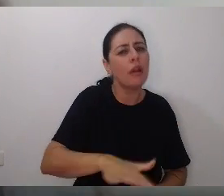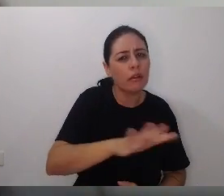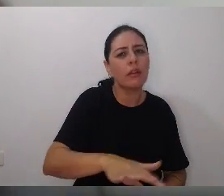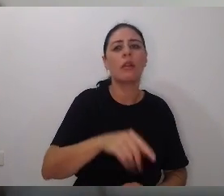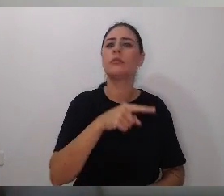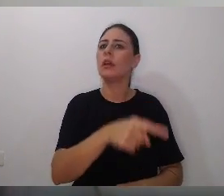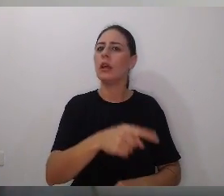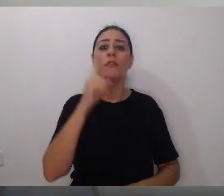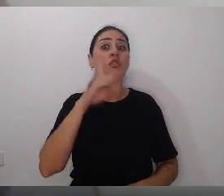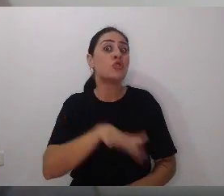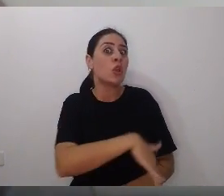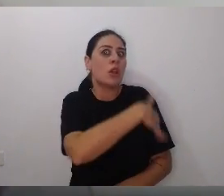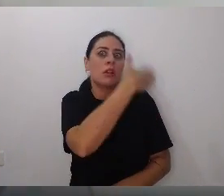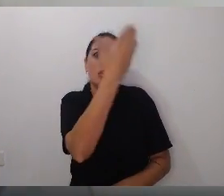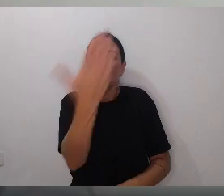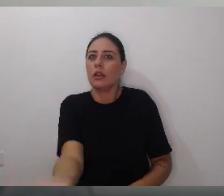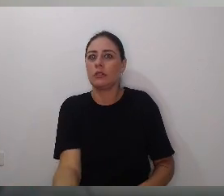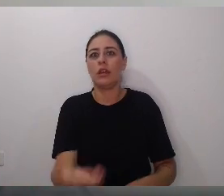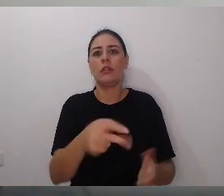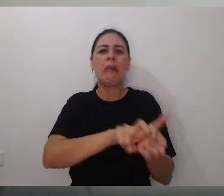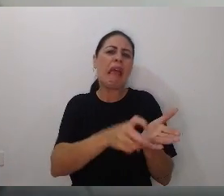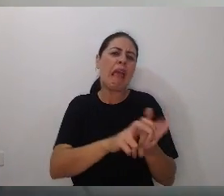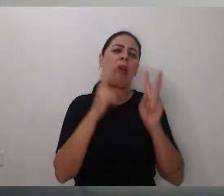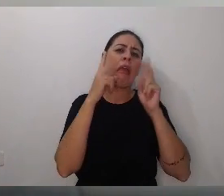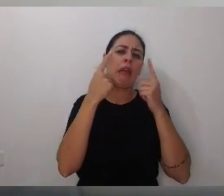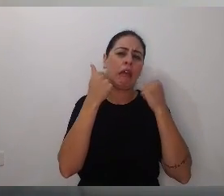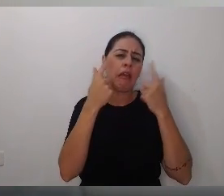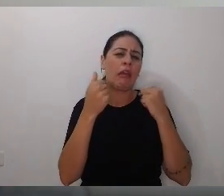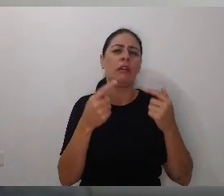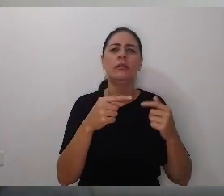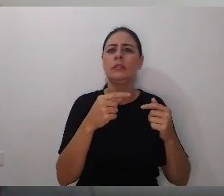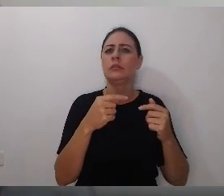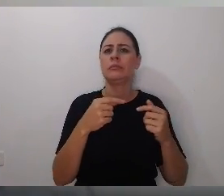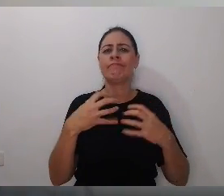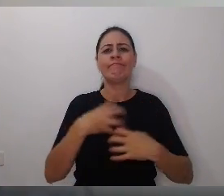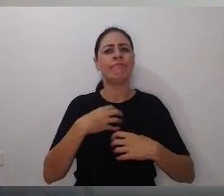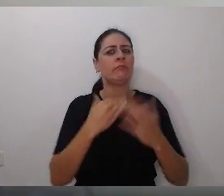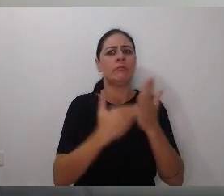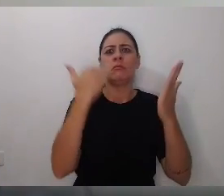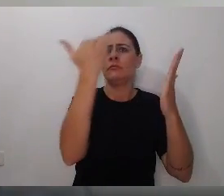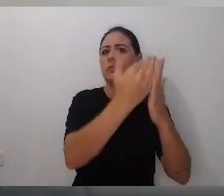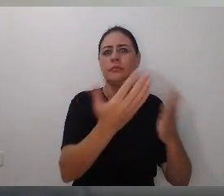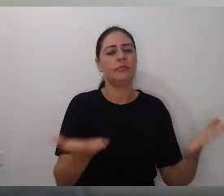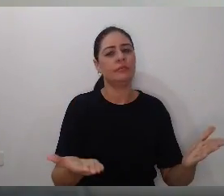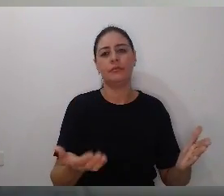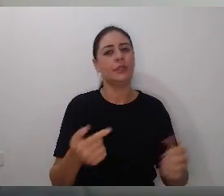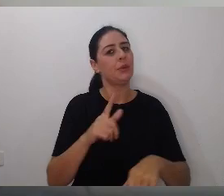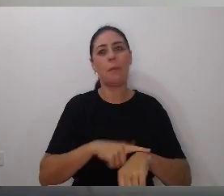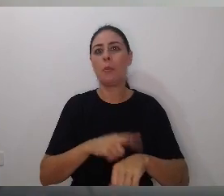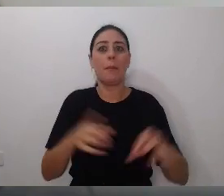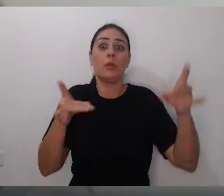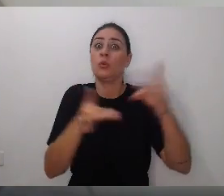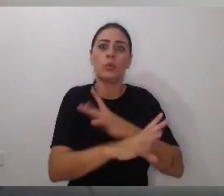demora muito tempo para se regular e para se acalmar, né, mesmo com ajuda, mesmo com os pais ali apoiando a